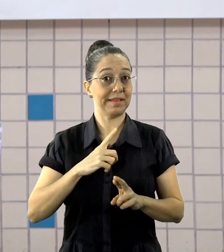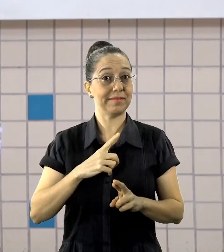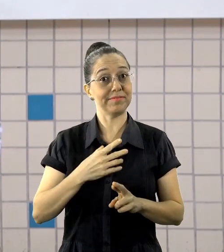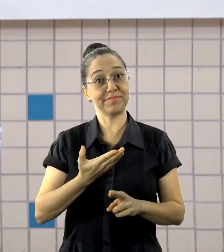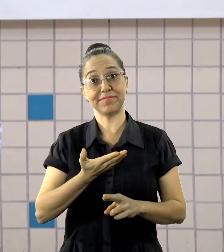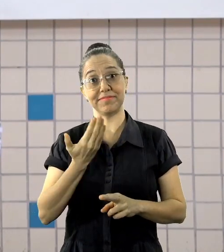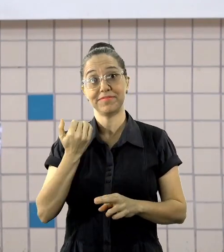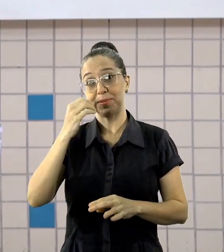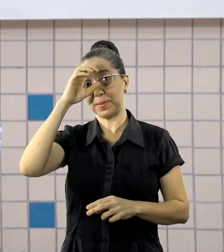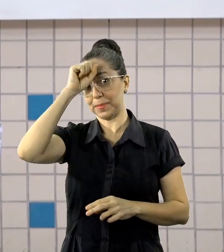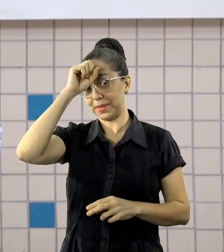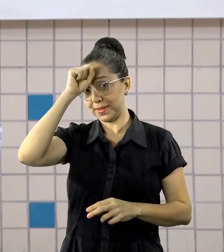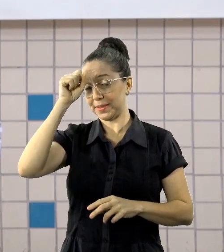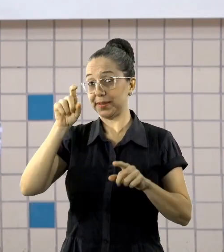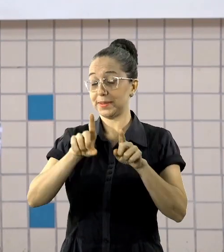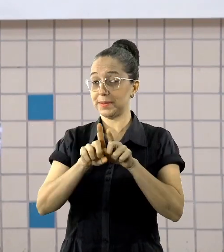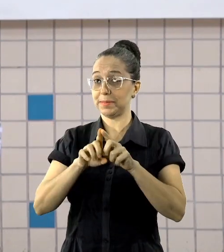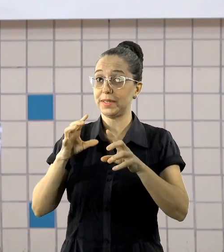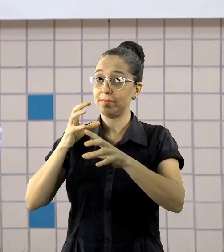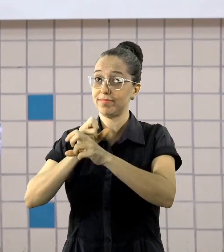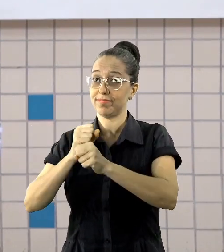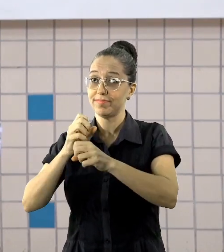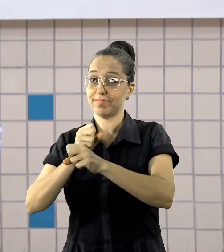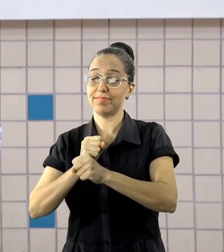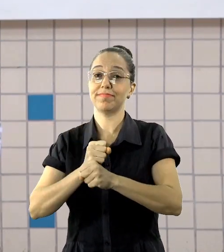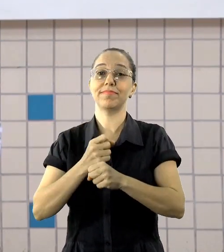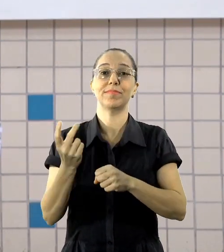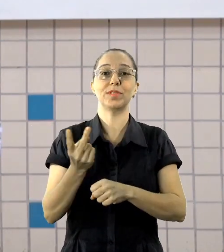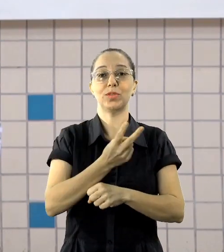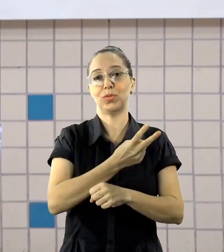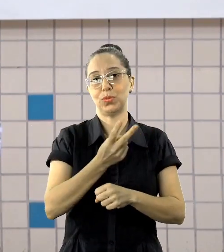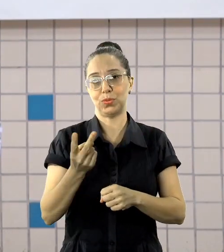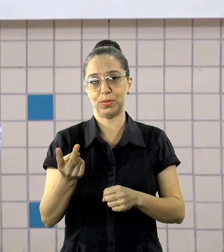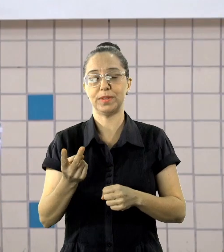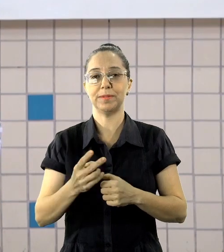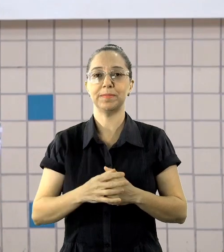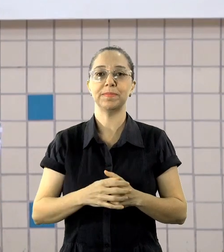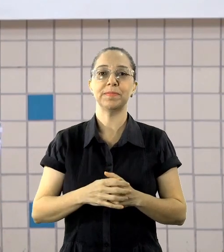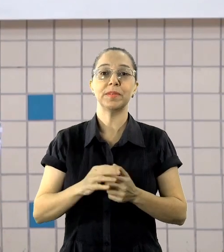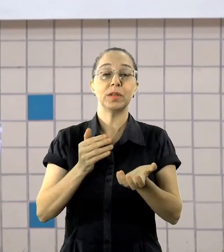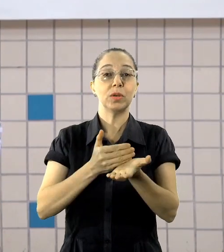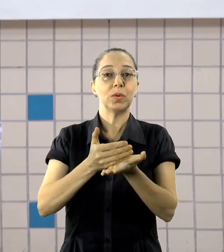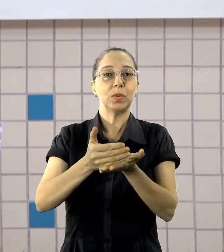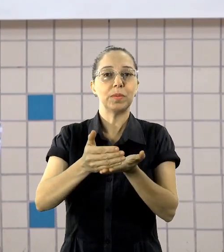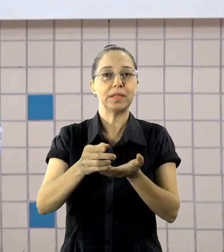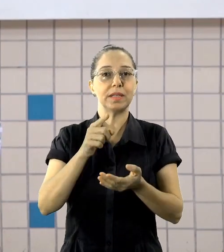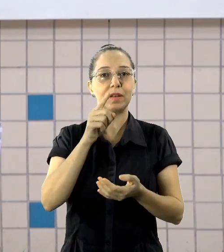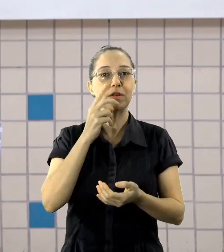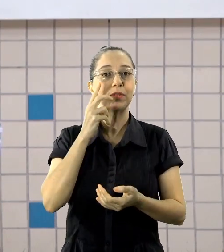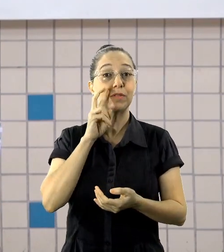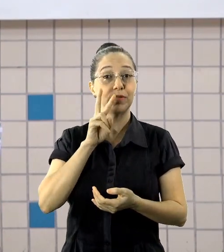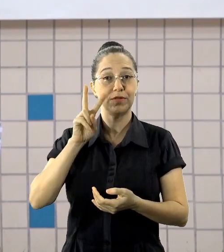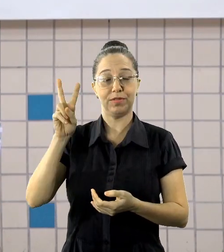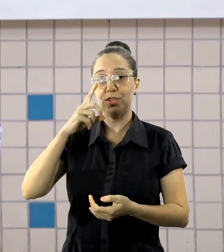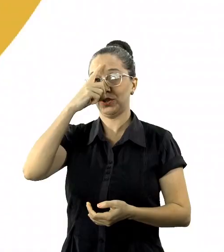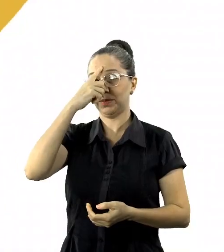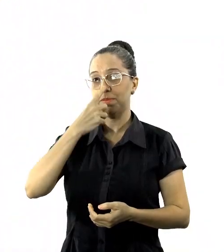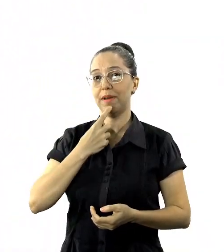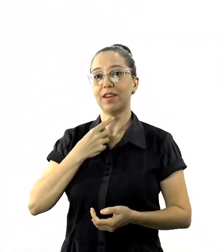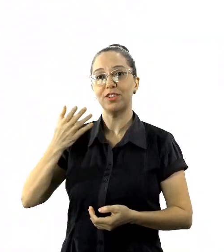Vamos aprender a calcular e a relacionar essas duas operações. E para começar, você vai ver algumas imagens na nossa